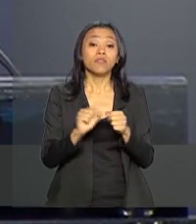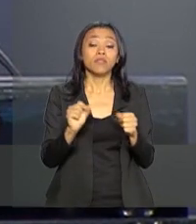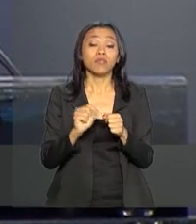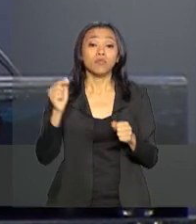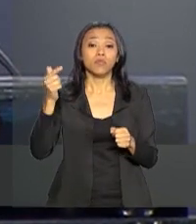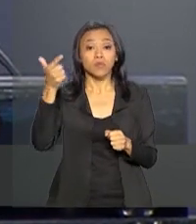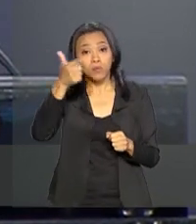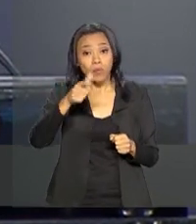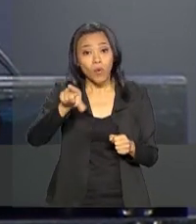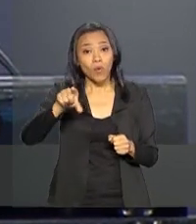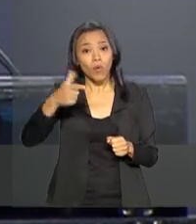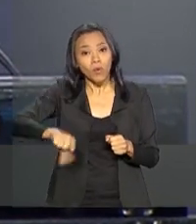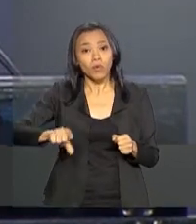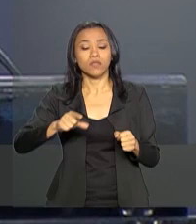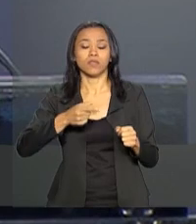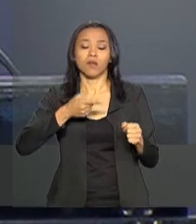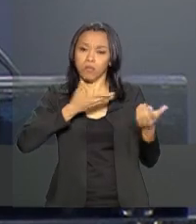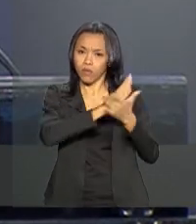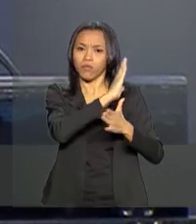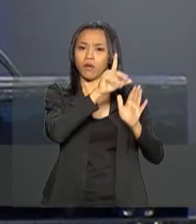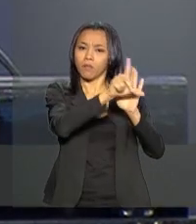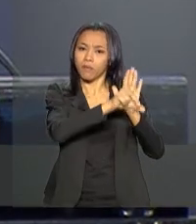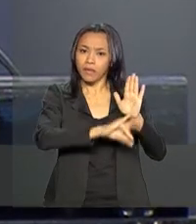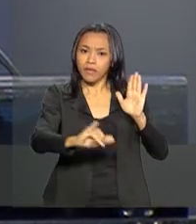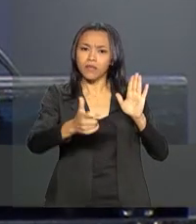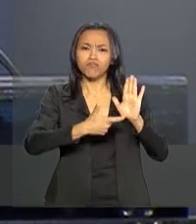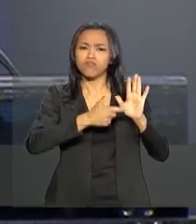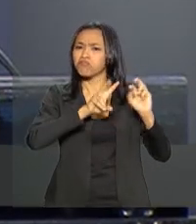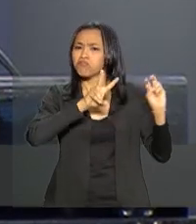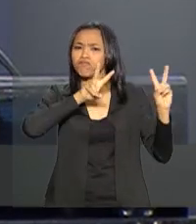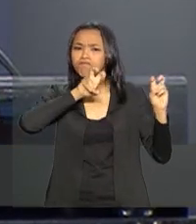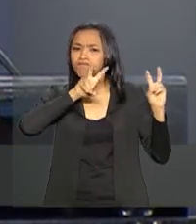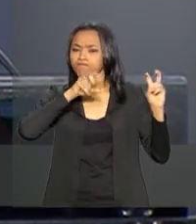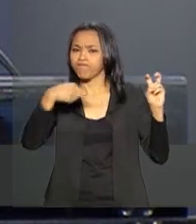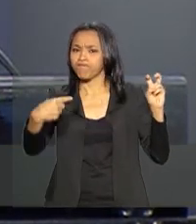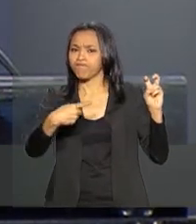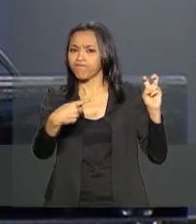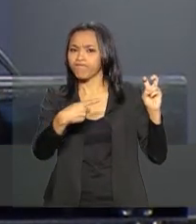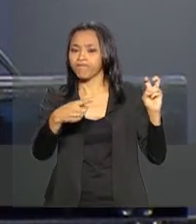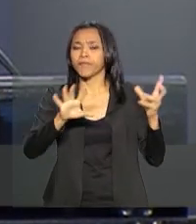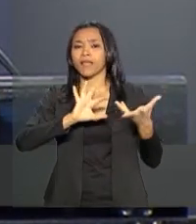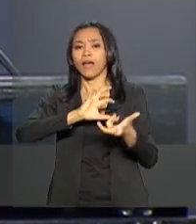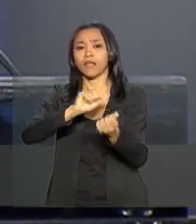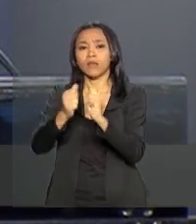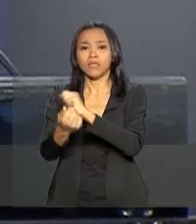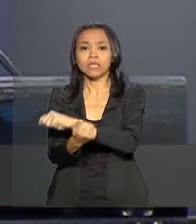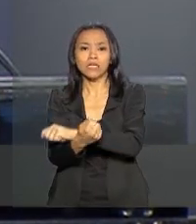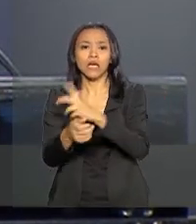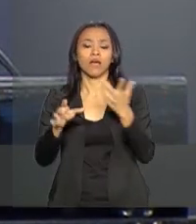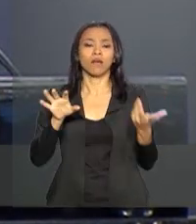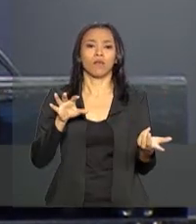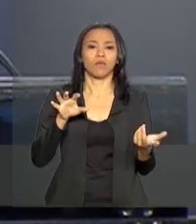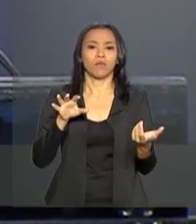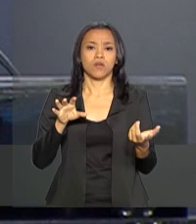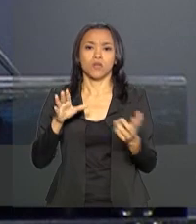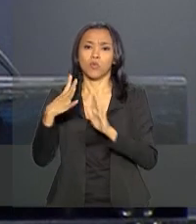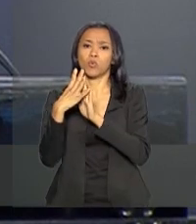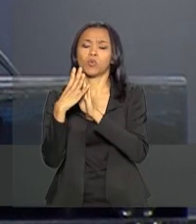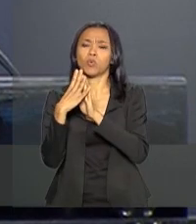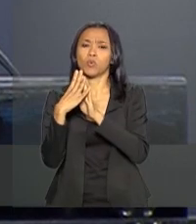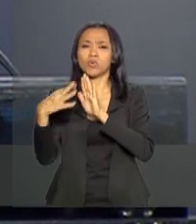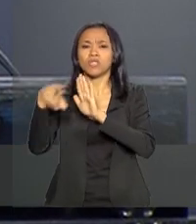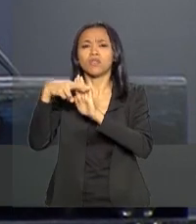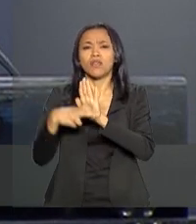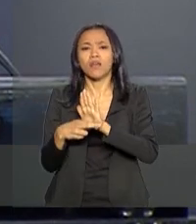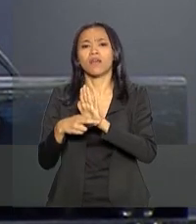fizemos aprovar no Congresso Nacional, referentemente à adequação, à moralização das estatais, e a